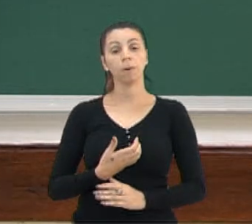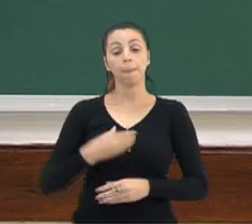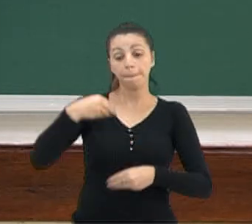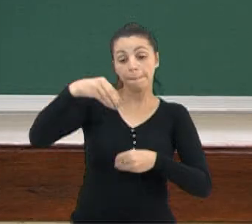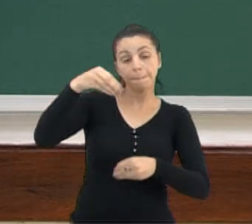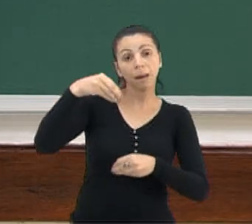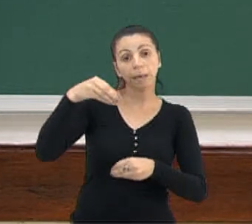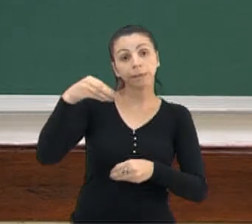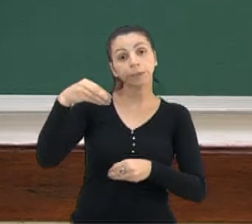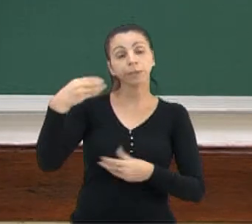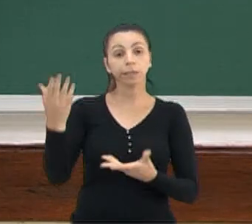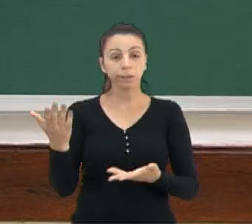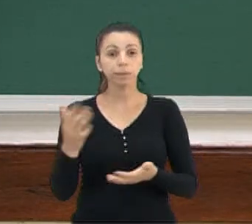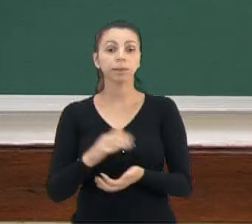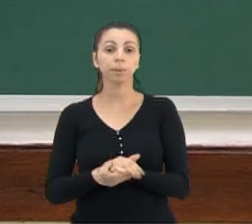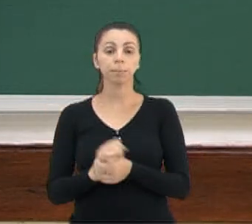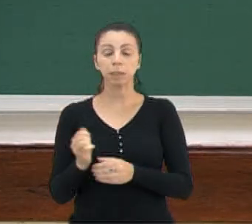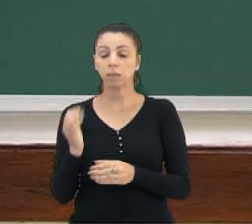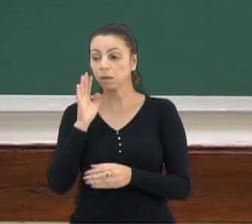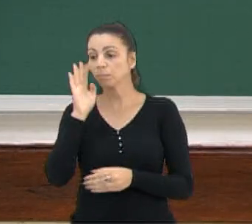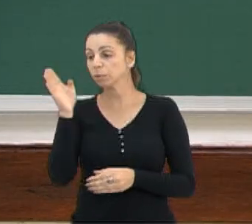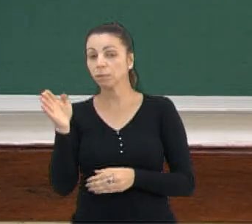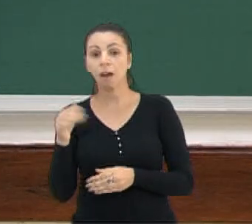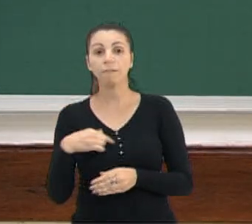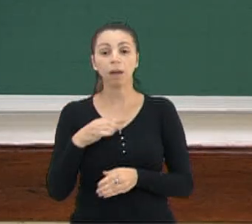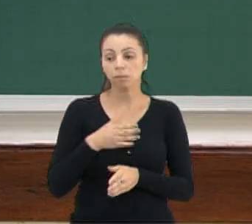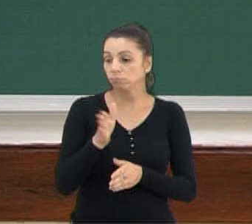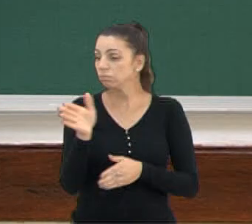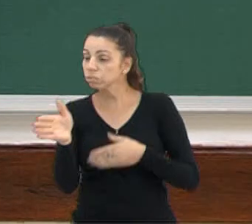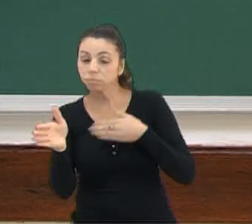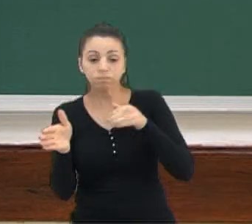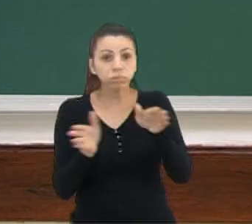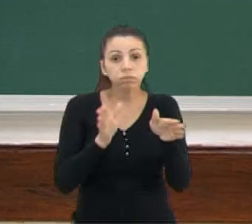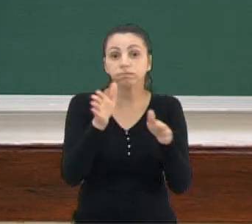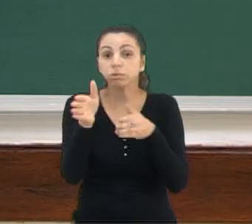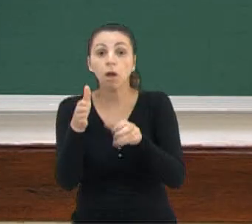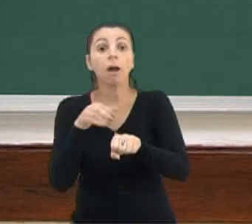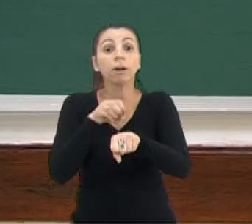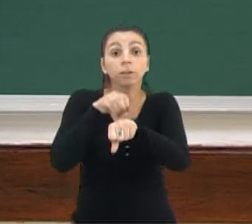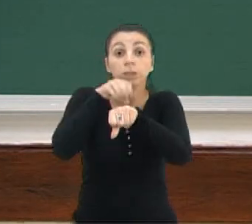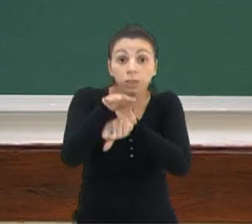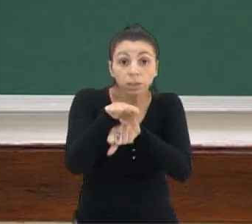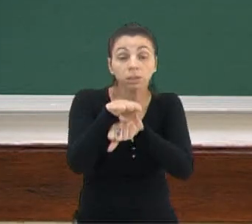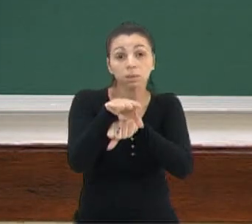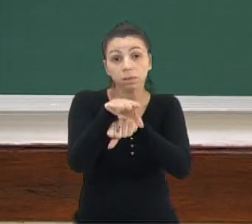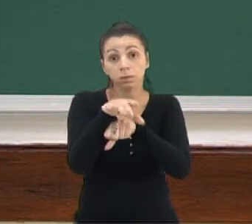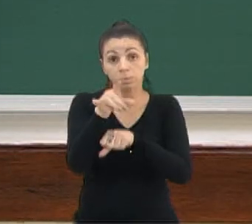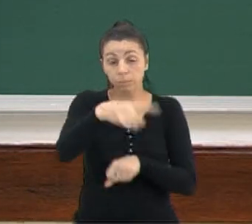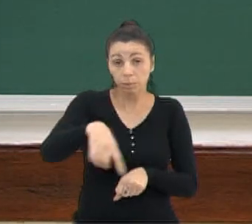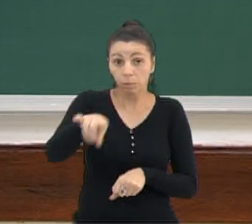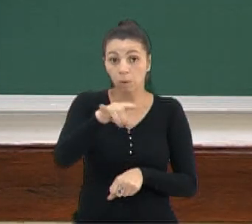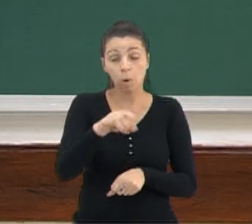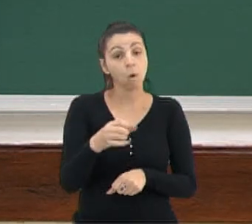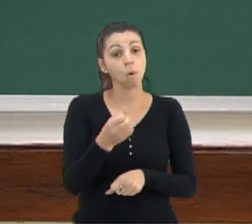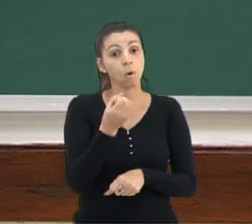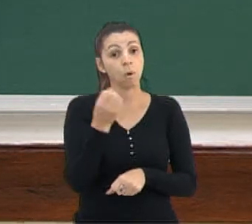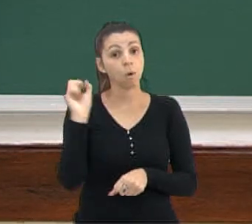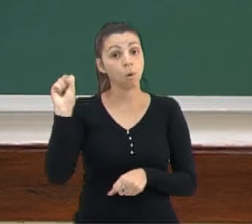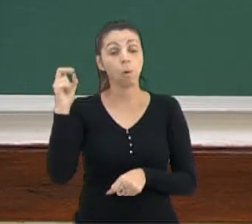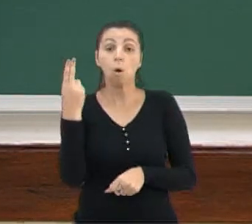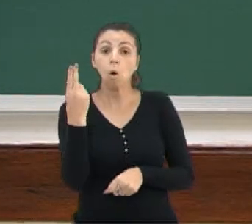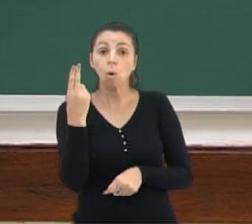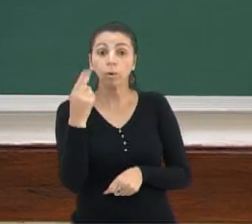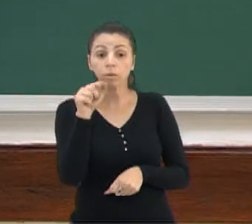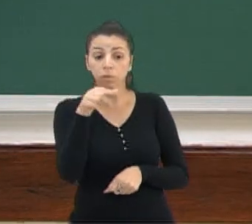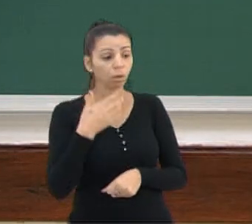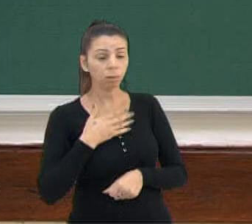página, certo? Ele vai orientando o leitor para aquilo que ele quer ou para aquilo que ele não quer ler.